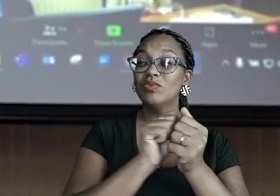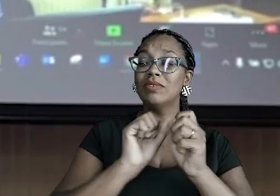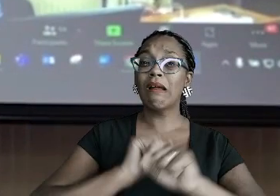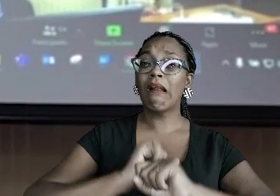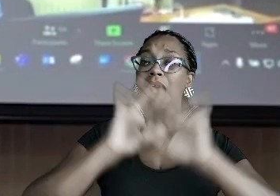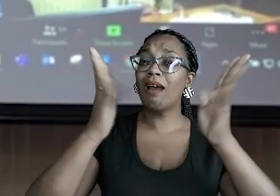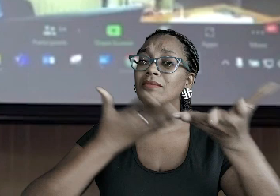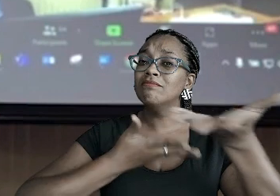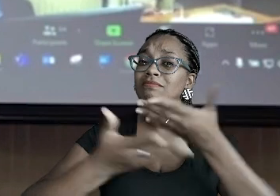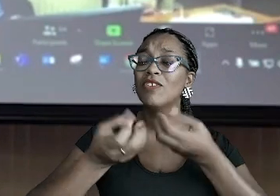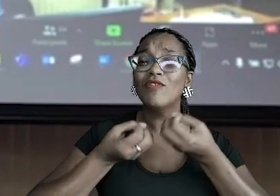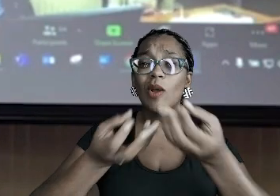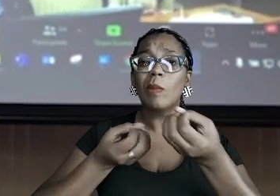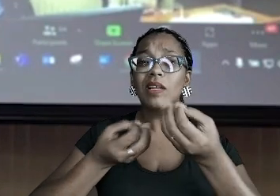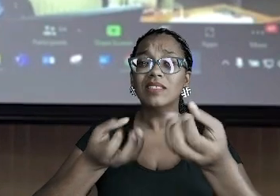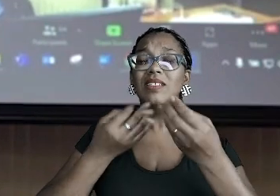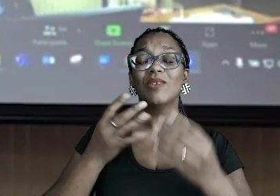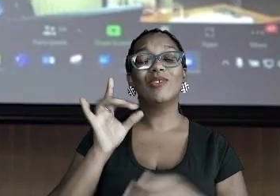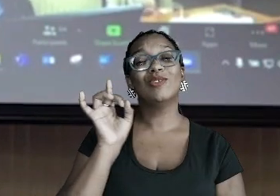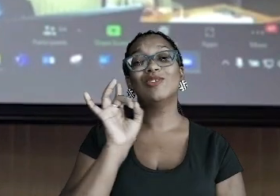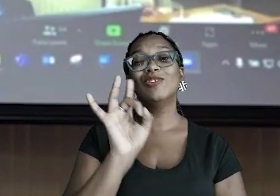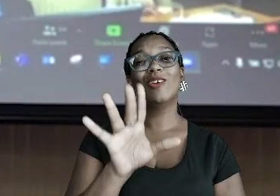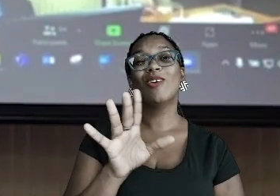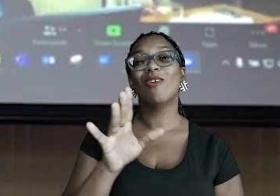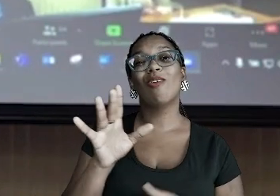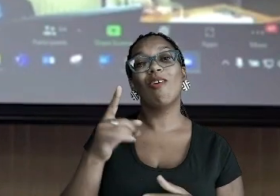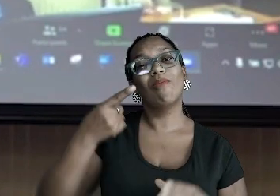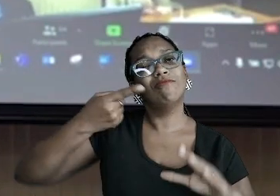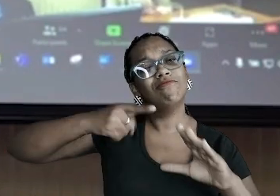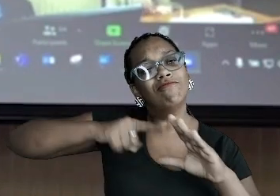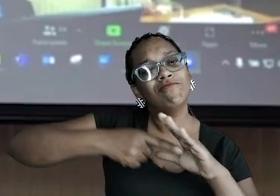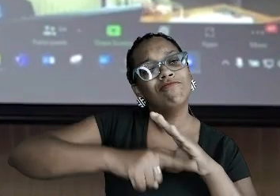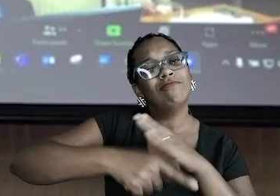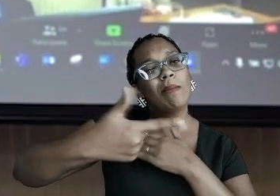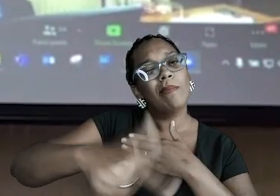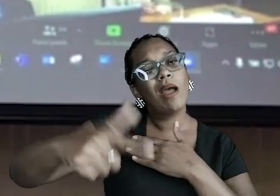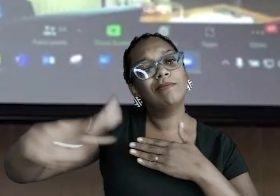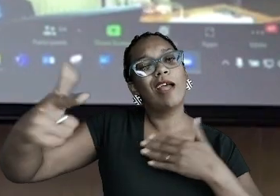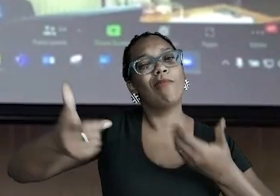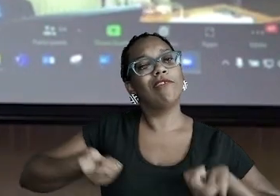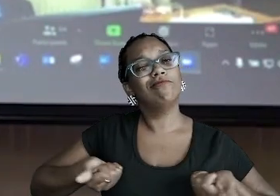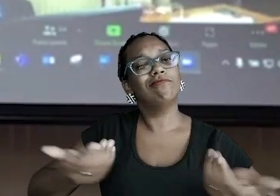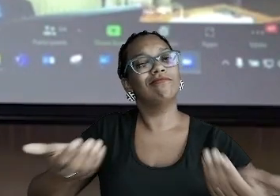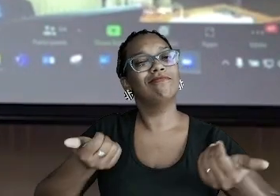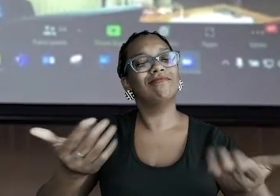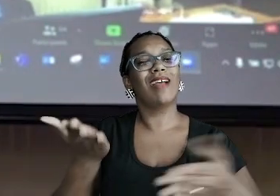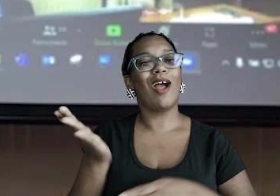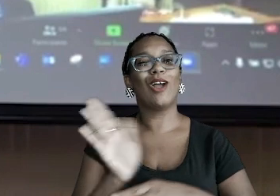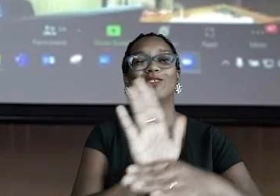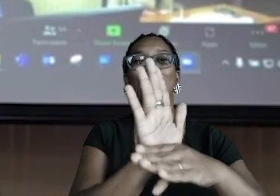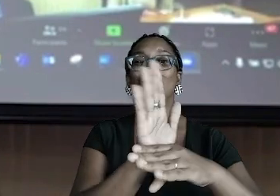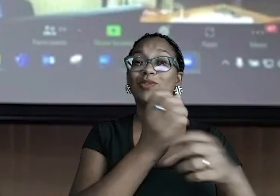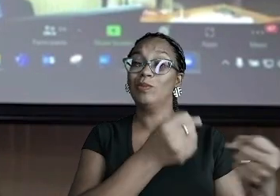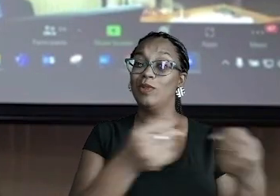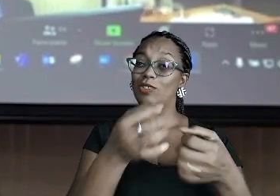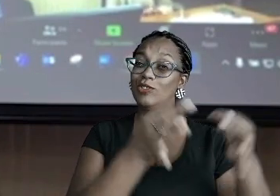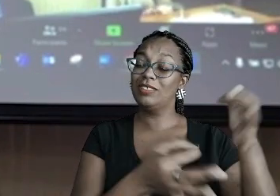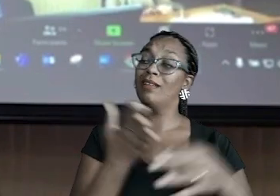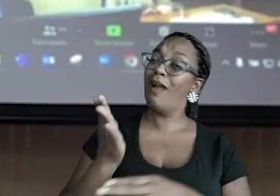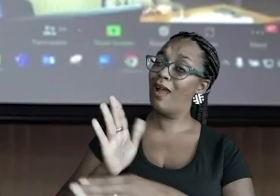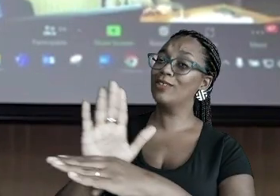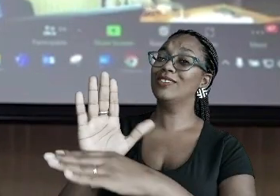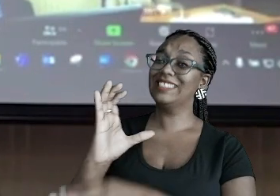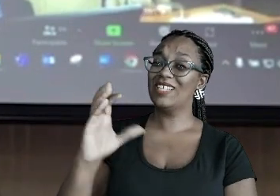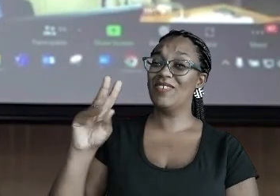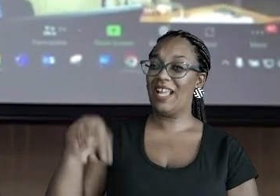transparência essa troca de informações apenas se aprofunde e Gere muitos frutos e benefícios tanto do Poder Judiciário